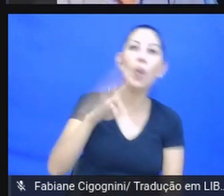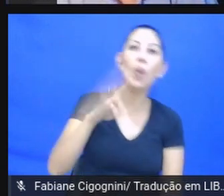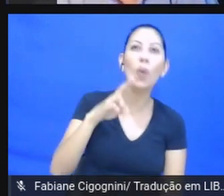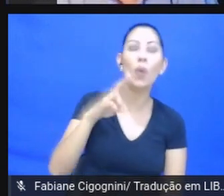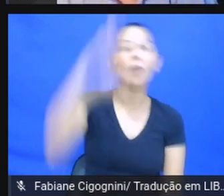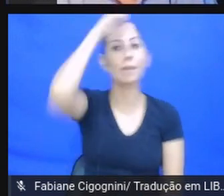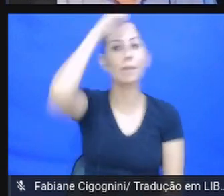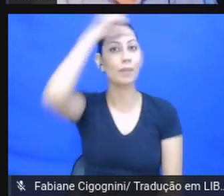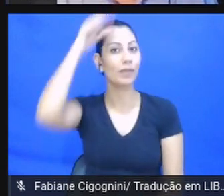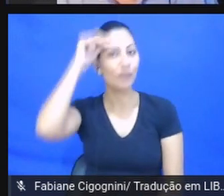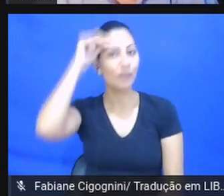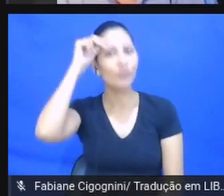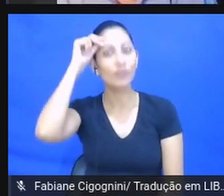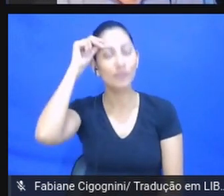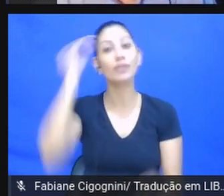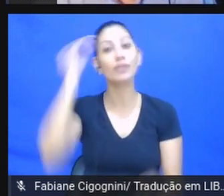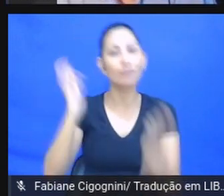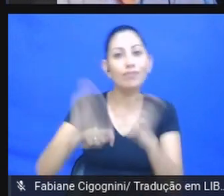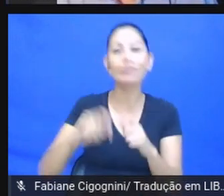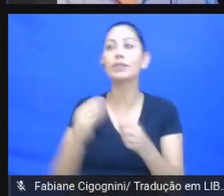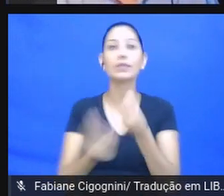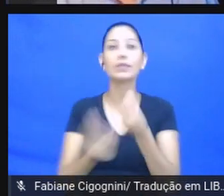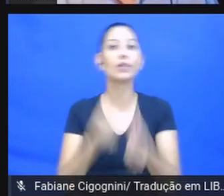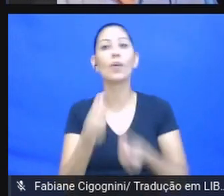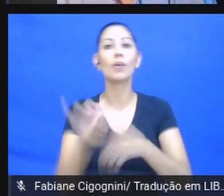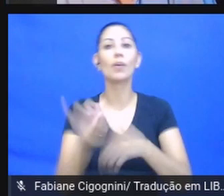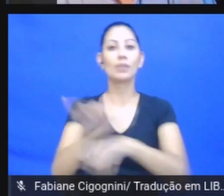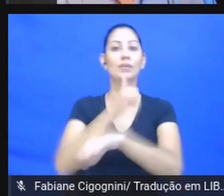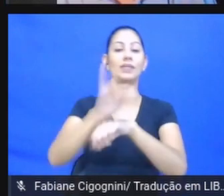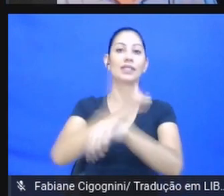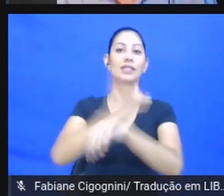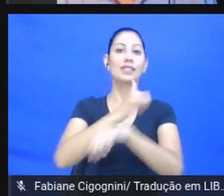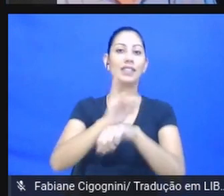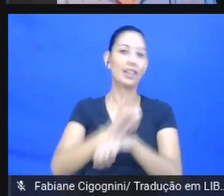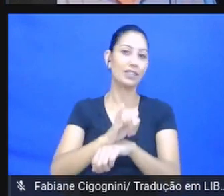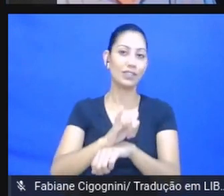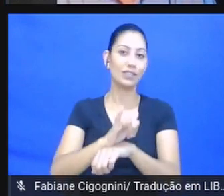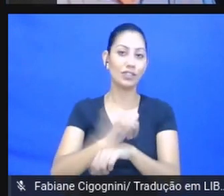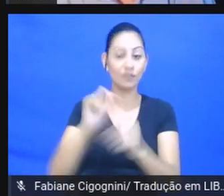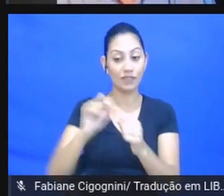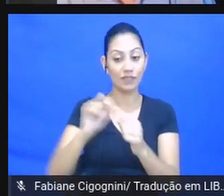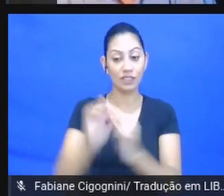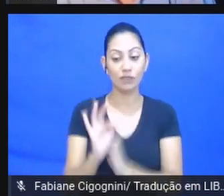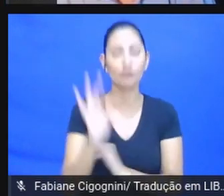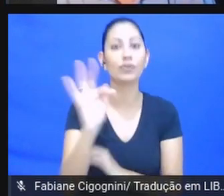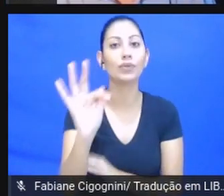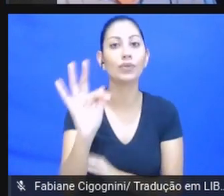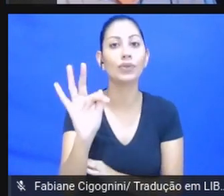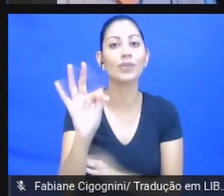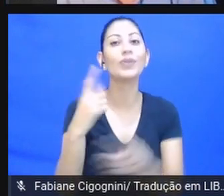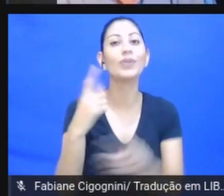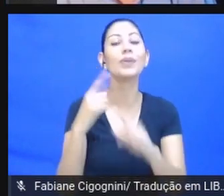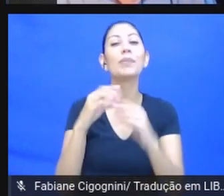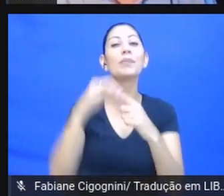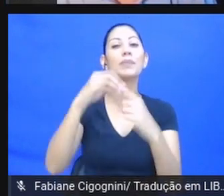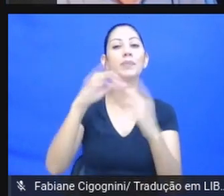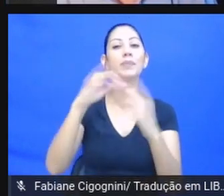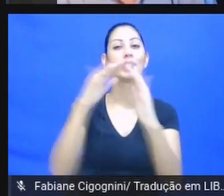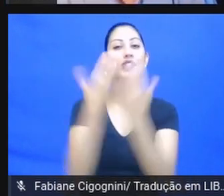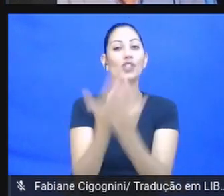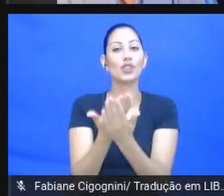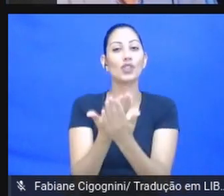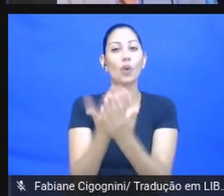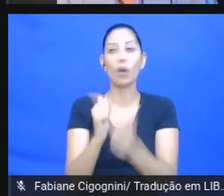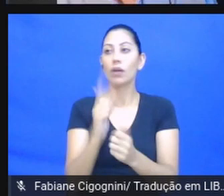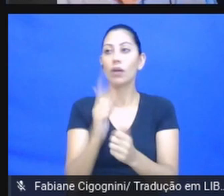geral, mas também muitas instituições privadas ficaram, principalmente pequenas, ficaram muitas